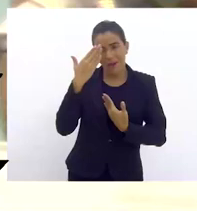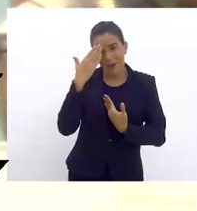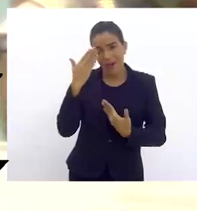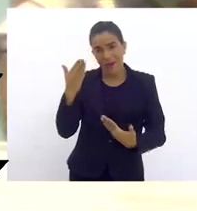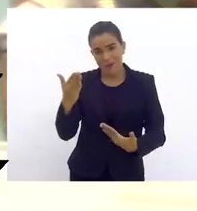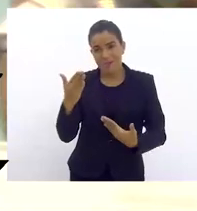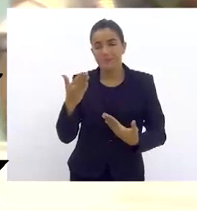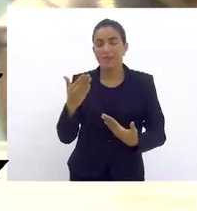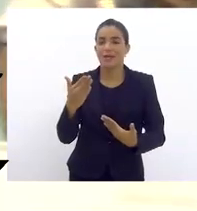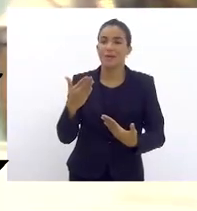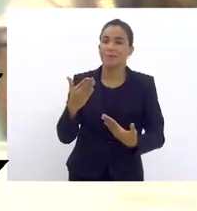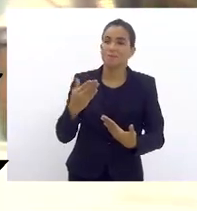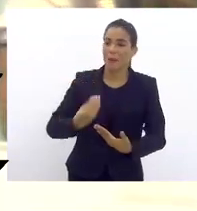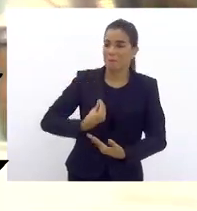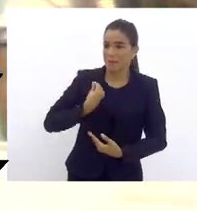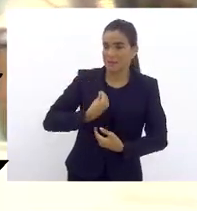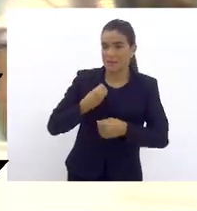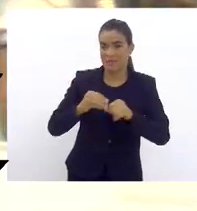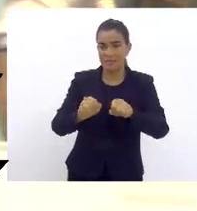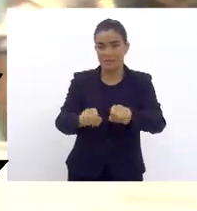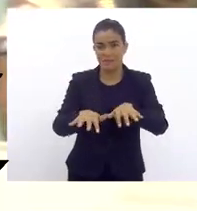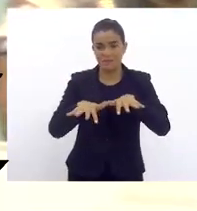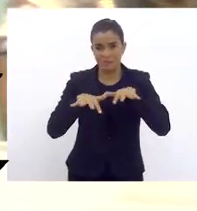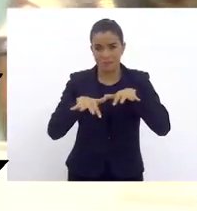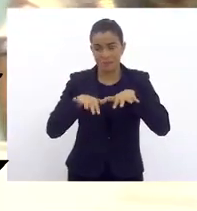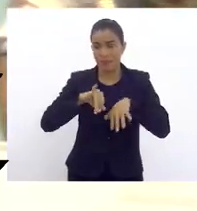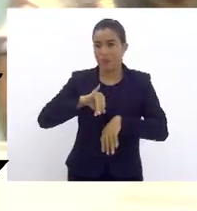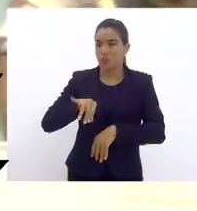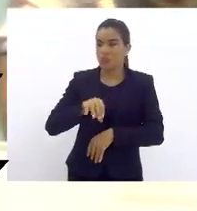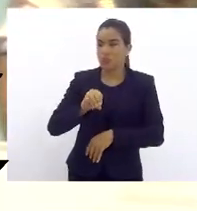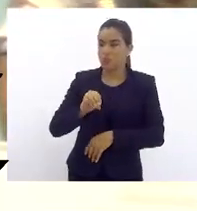a todos né a presença aqui nessa audiência e Josilene